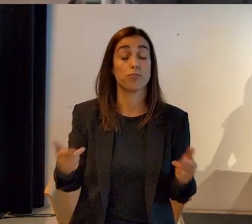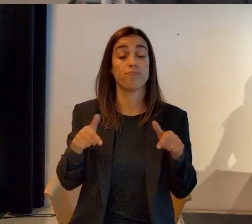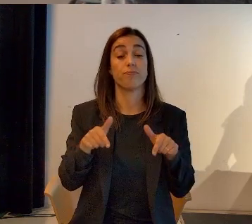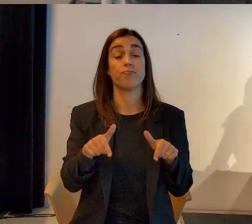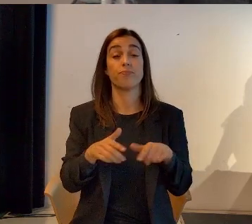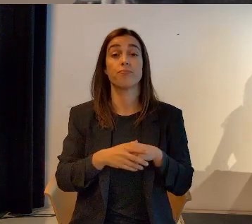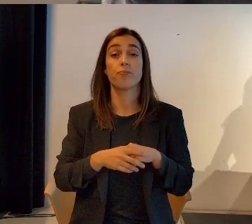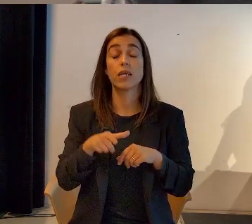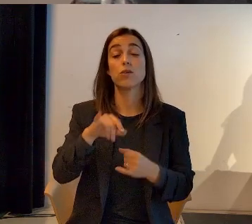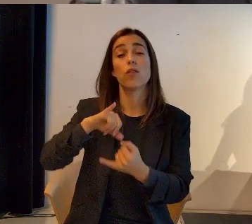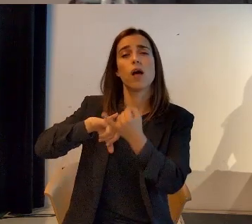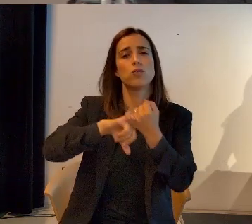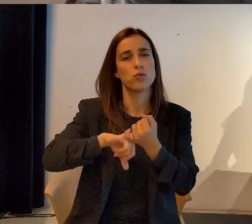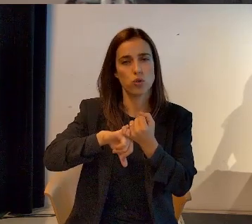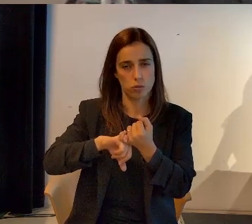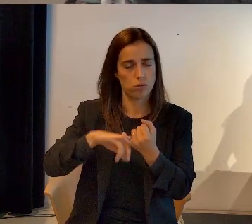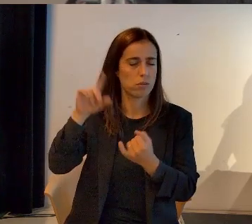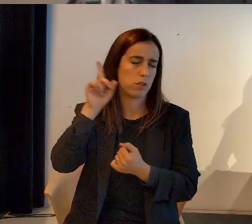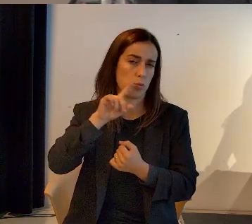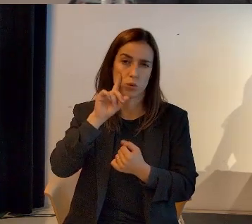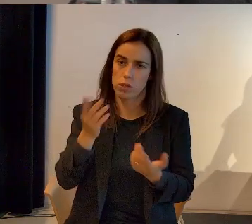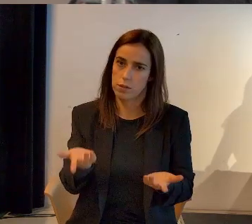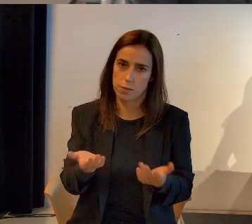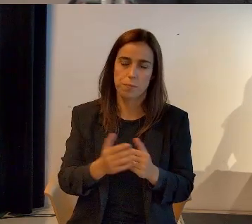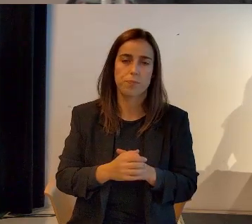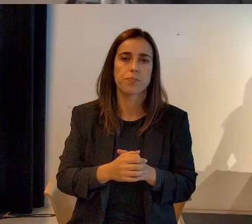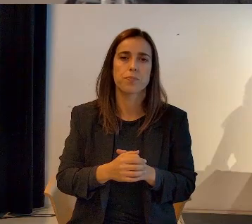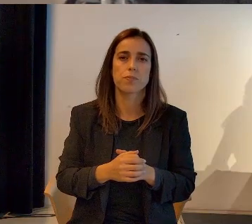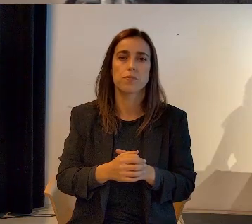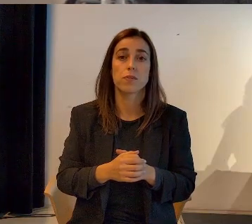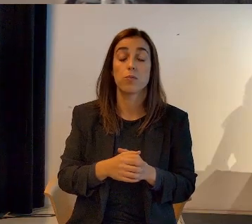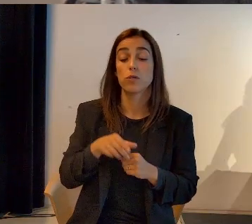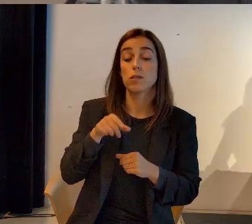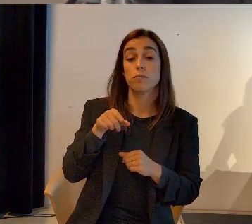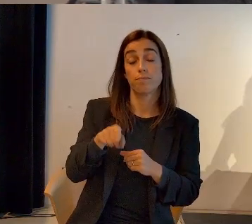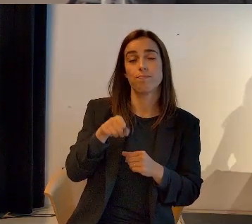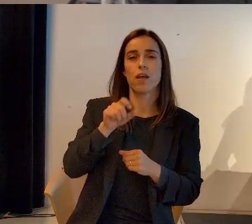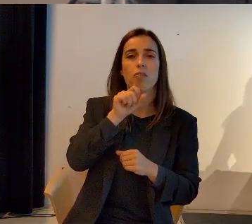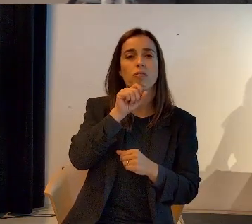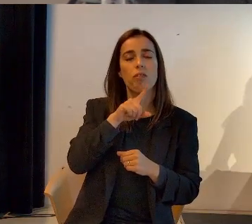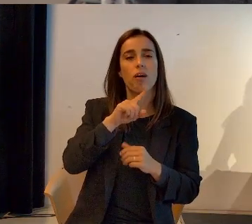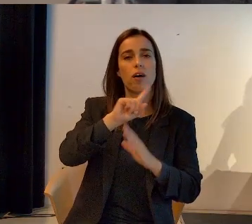das associações, de facto, é importante. É também através deste evento que elas conseguem